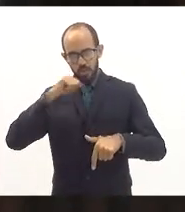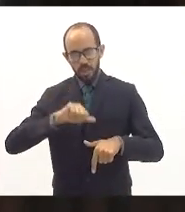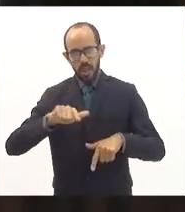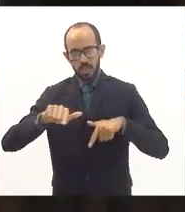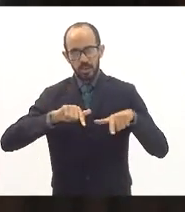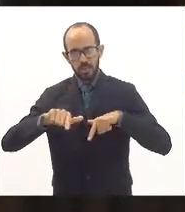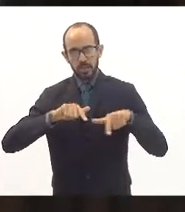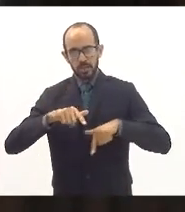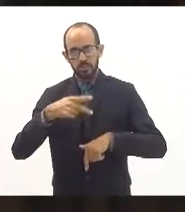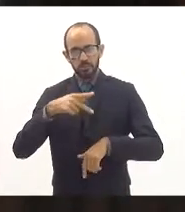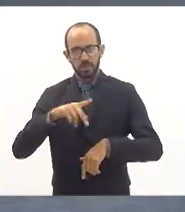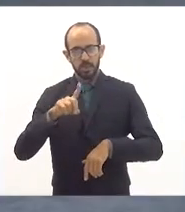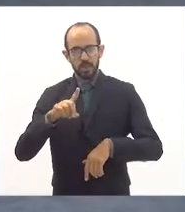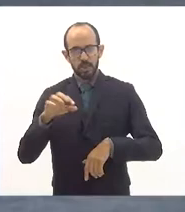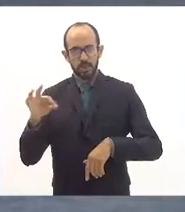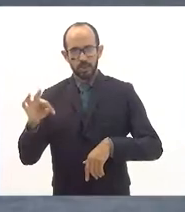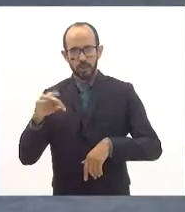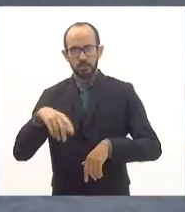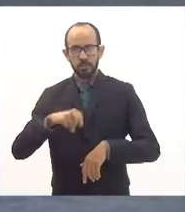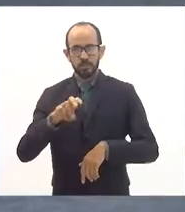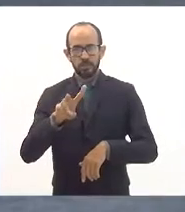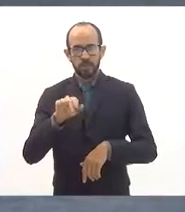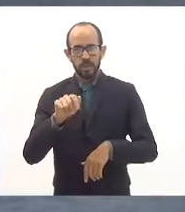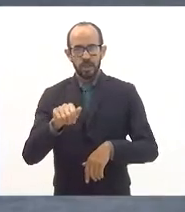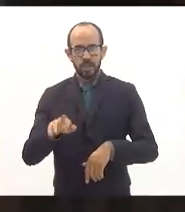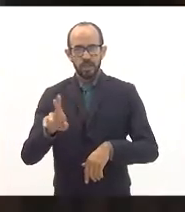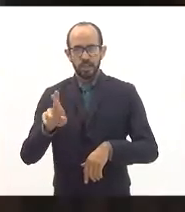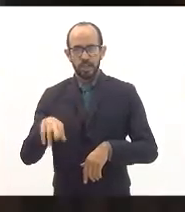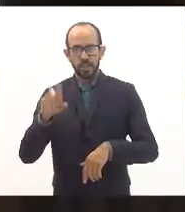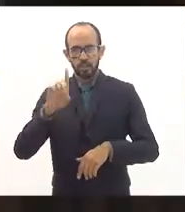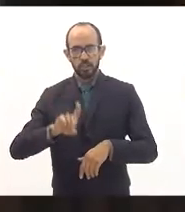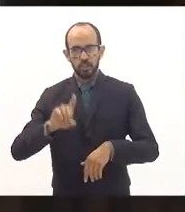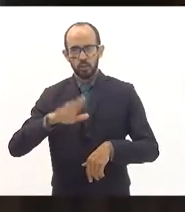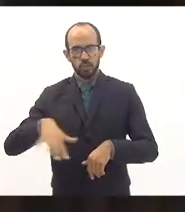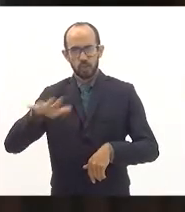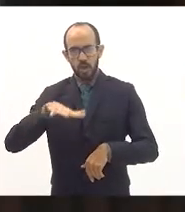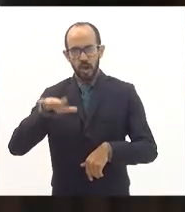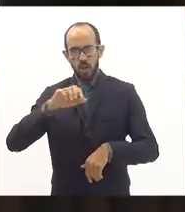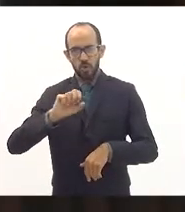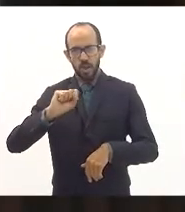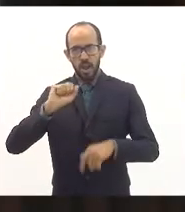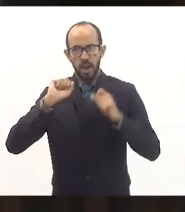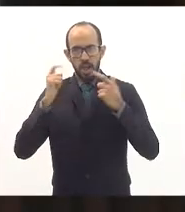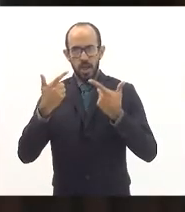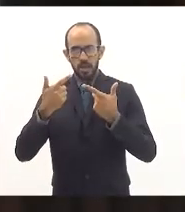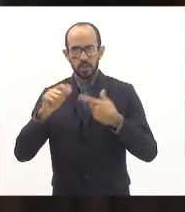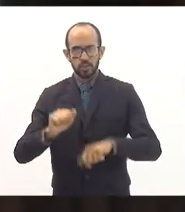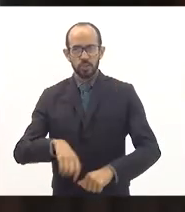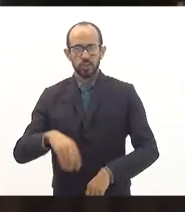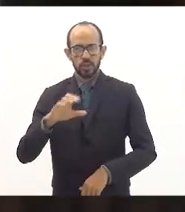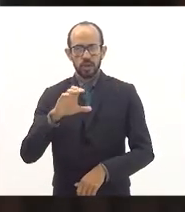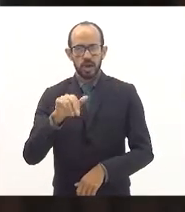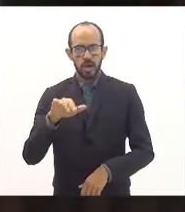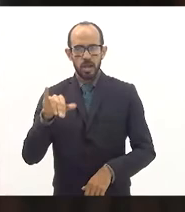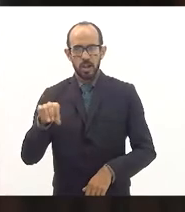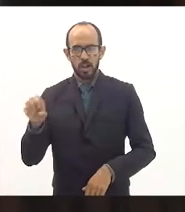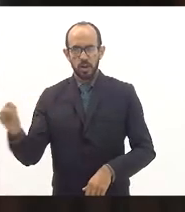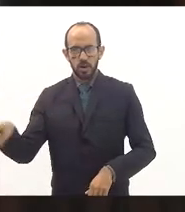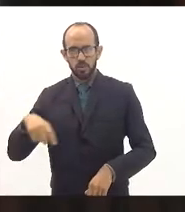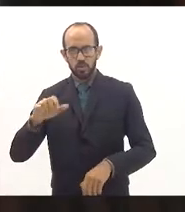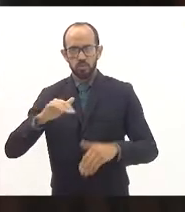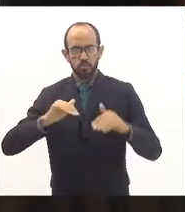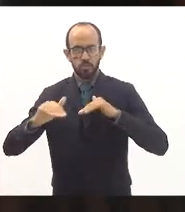PDT, Wagner Victor, diretor-geral da LERJ, Carlos Alberto Cacau de Brito, presidente do Movimento